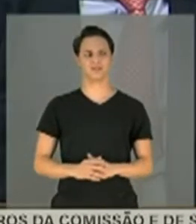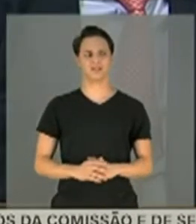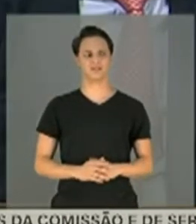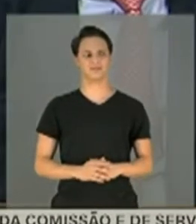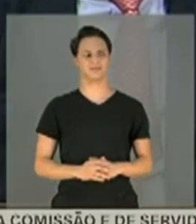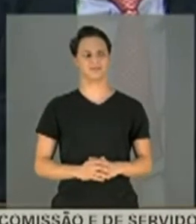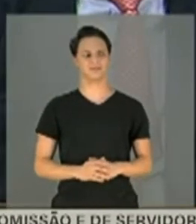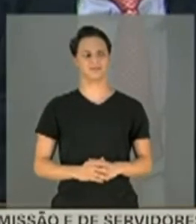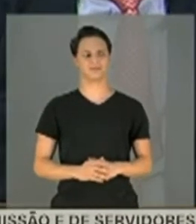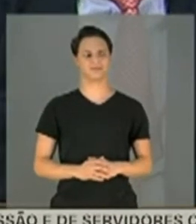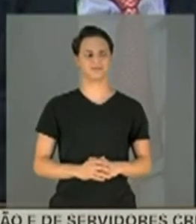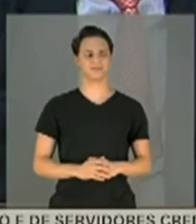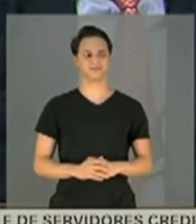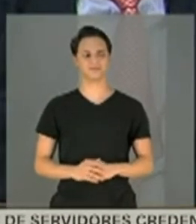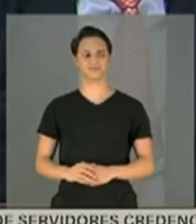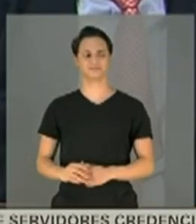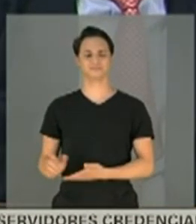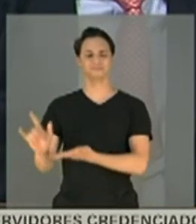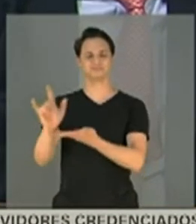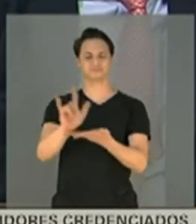Não.